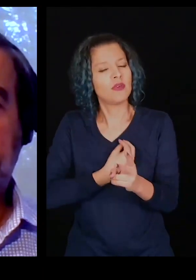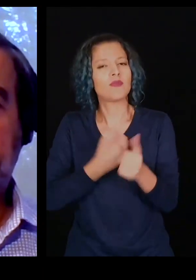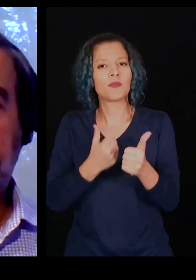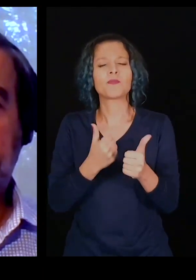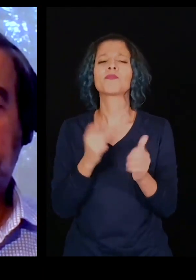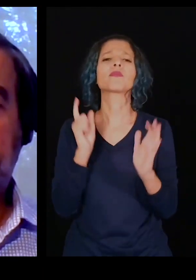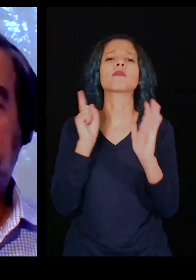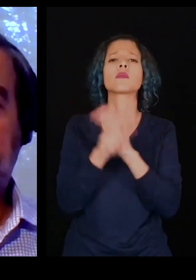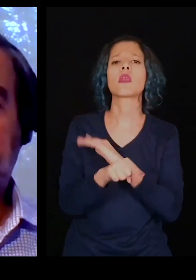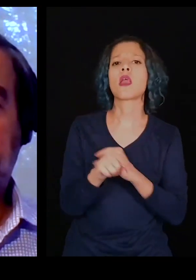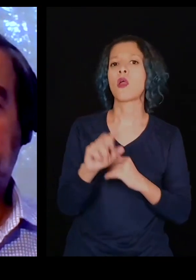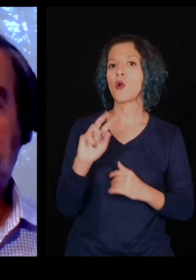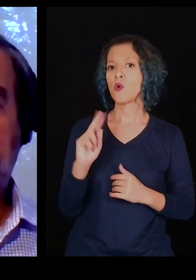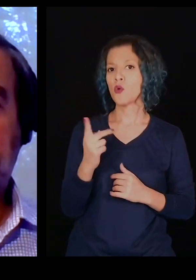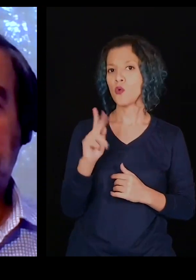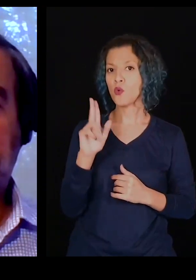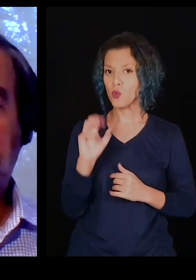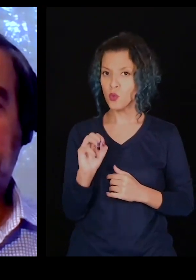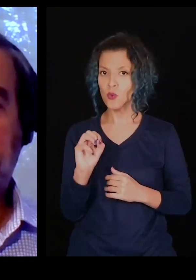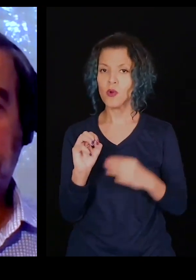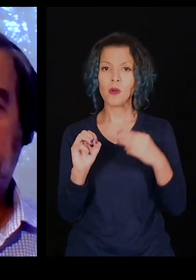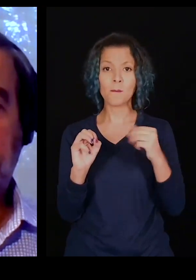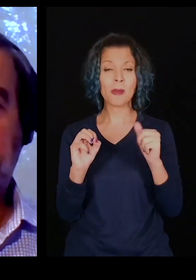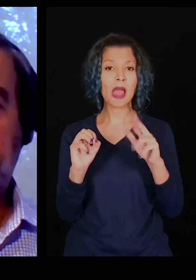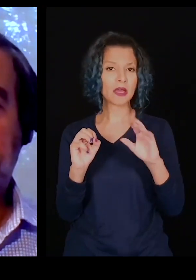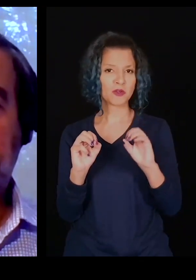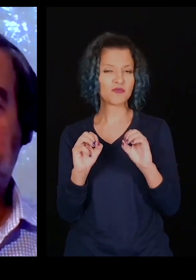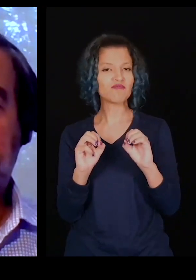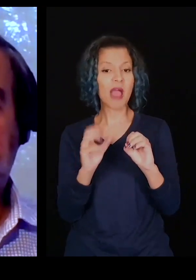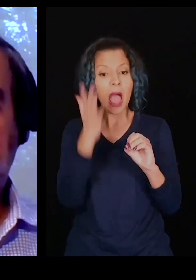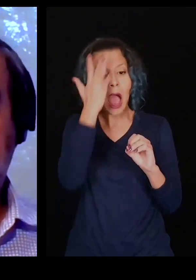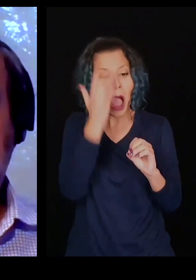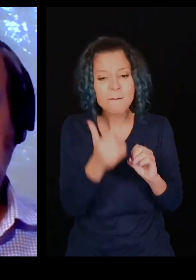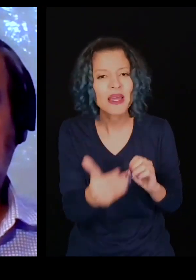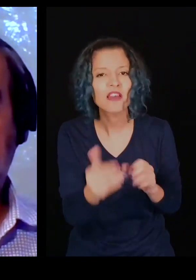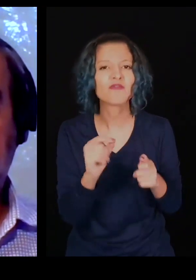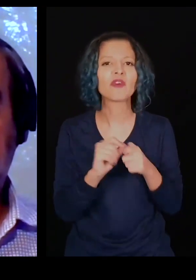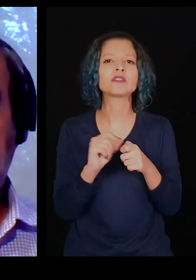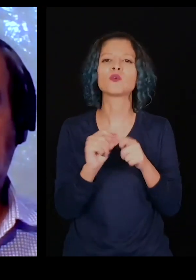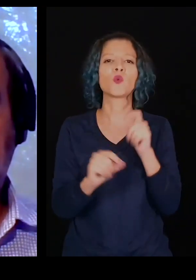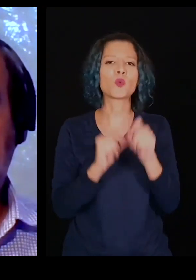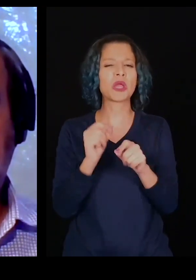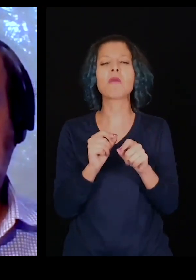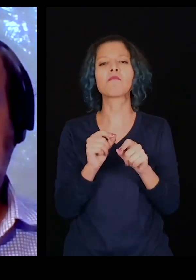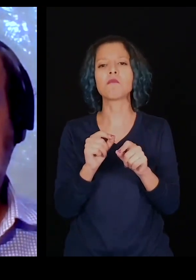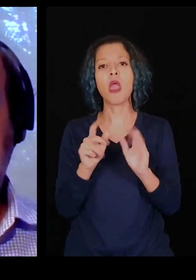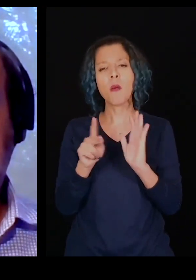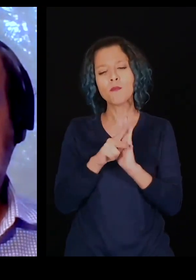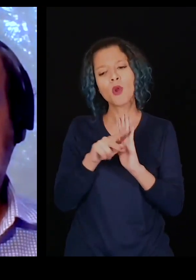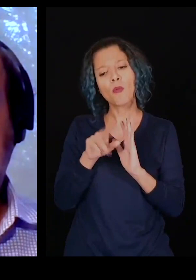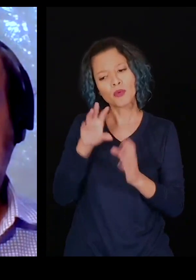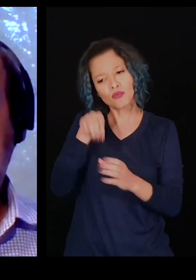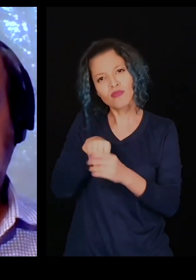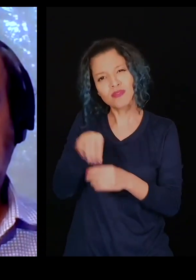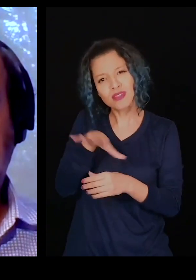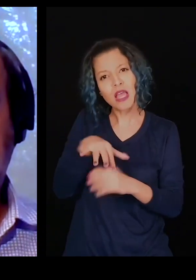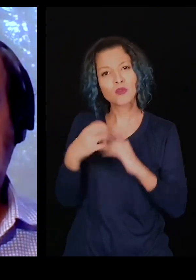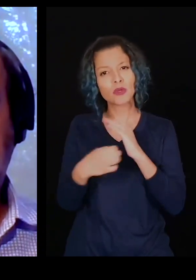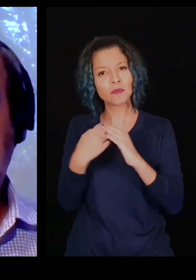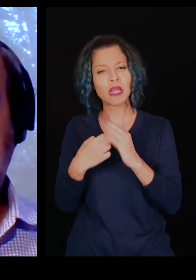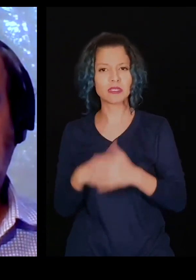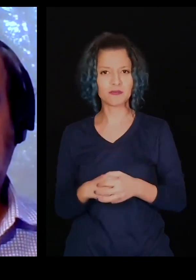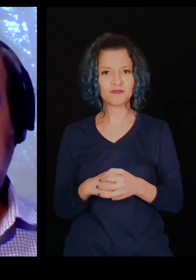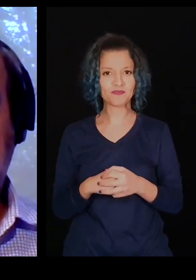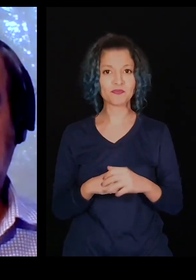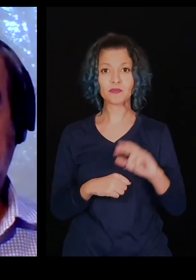Do ponto de vista pessoal, não do ponto de vista do executivo Mário e do executivo Hugo. Hugo, acabou a pandemia hoje, eu sei